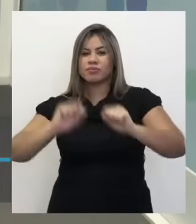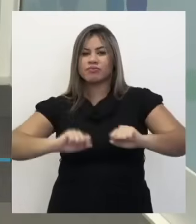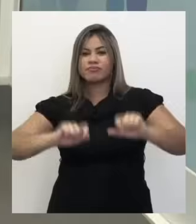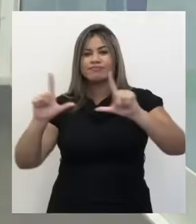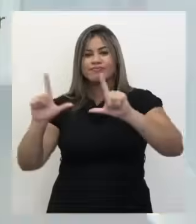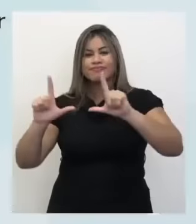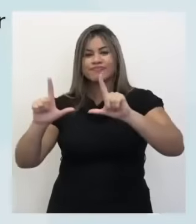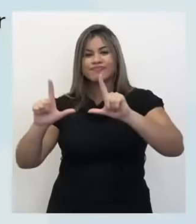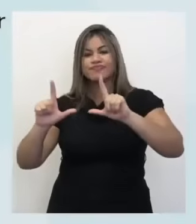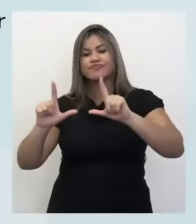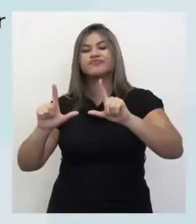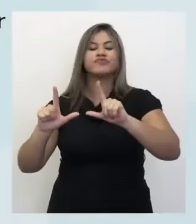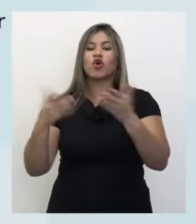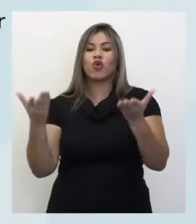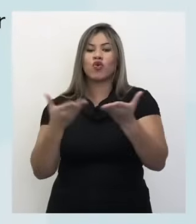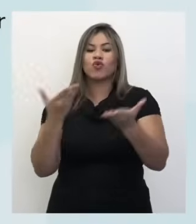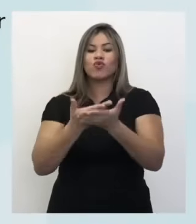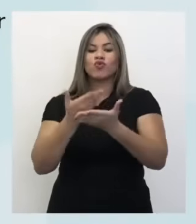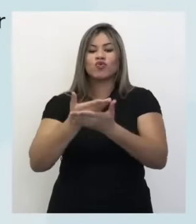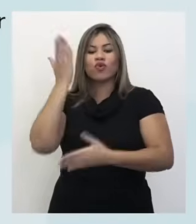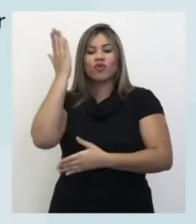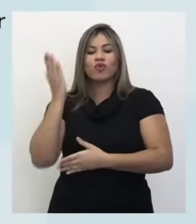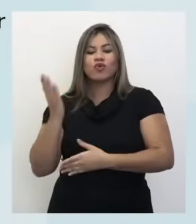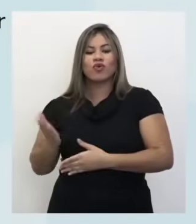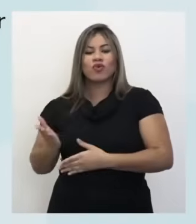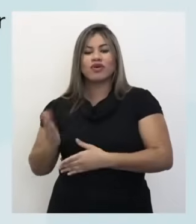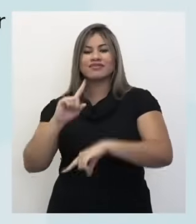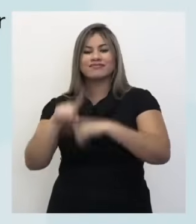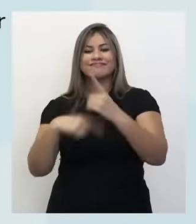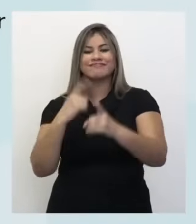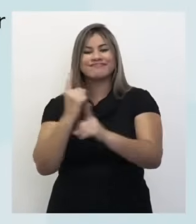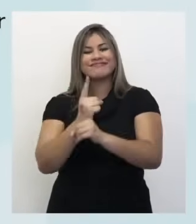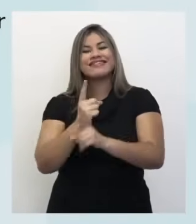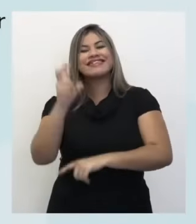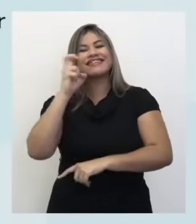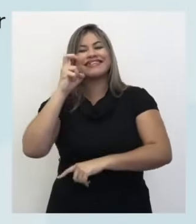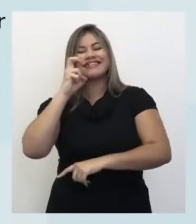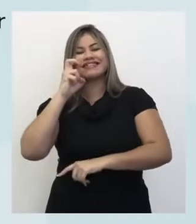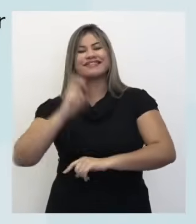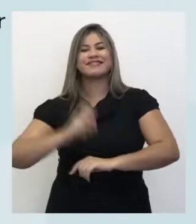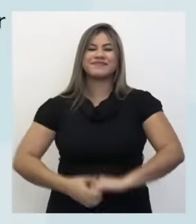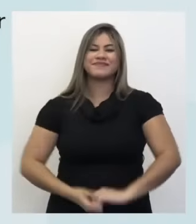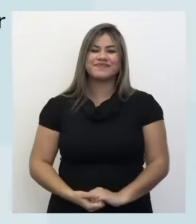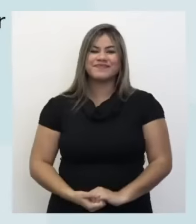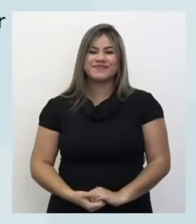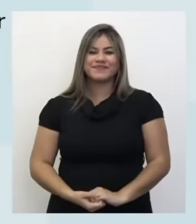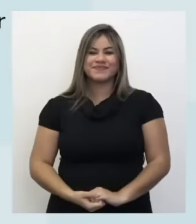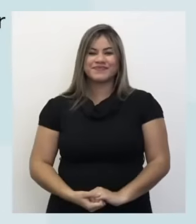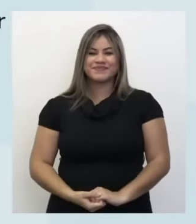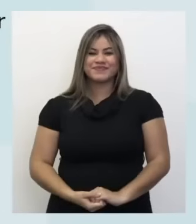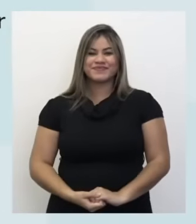eles aí os conceitos da aula de hoje. E até quinta-feira.